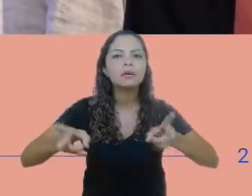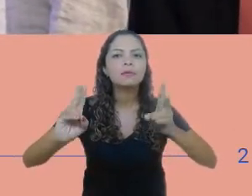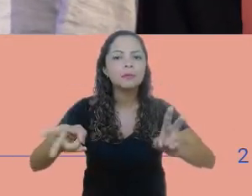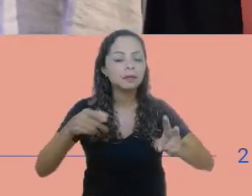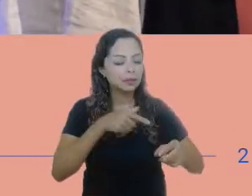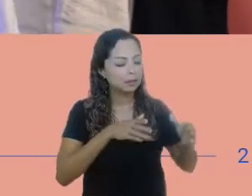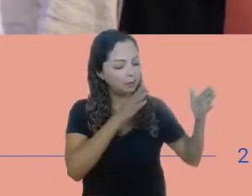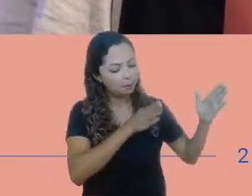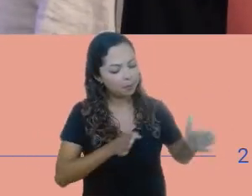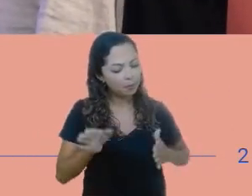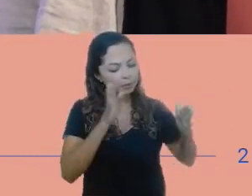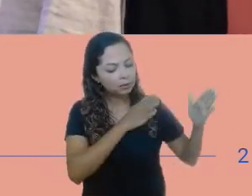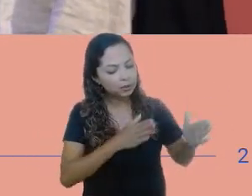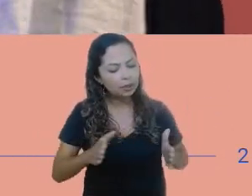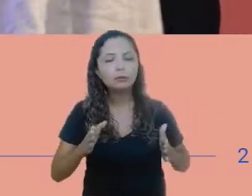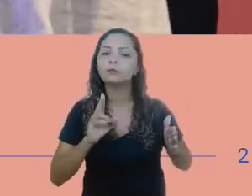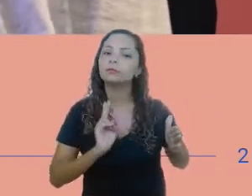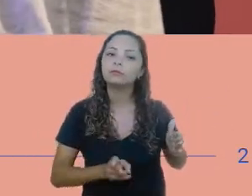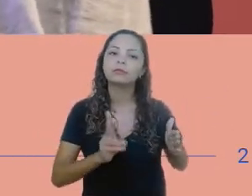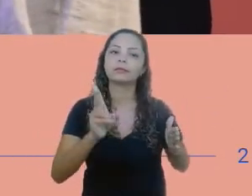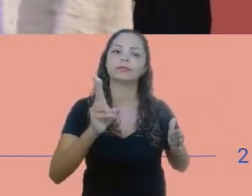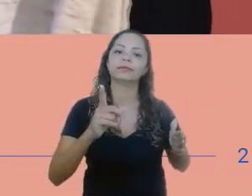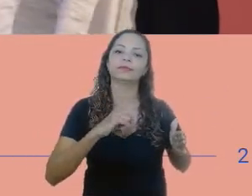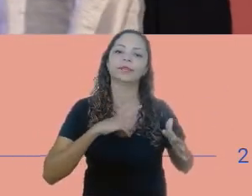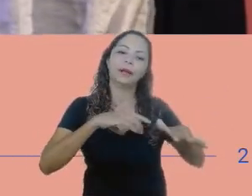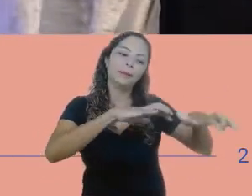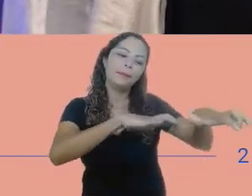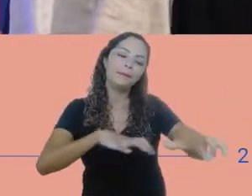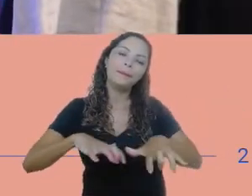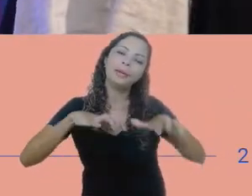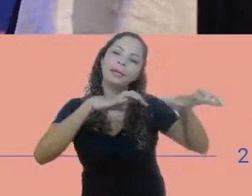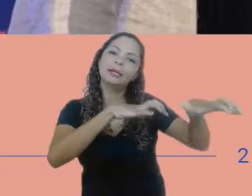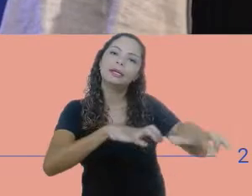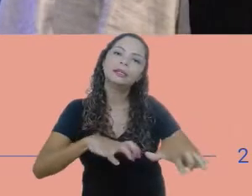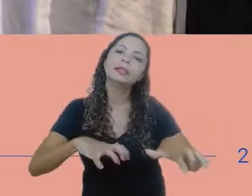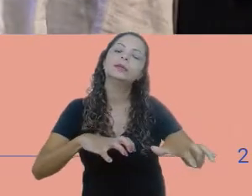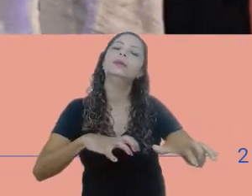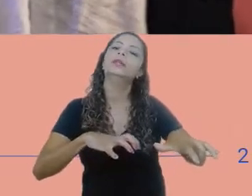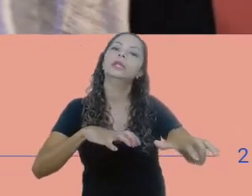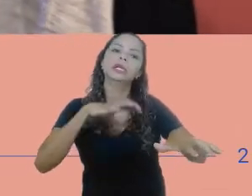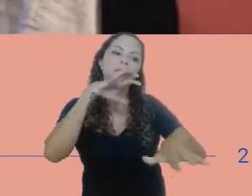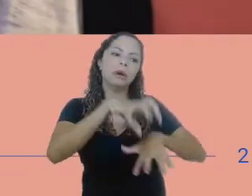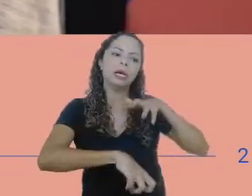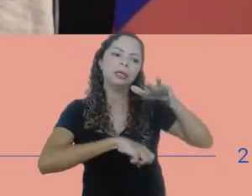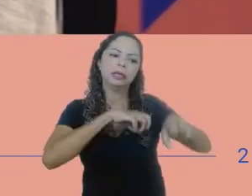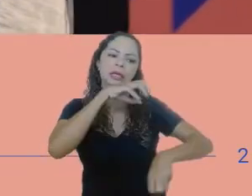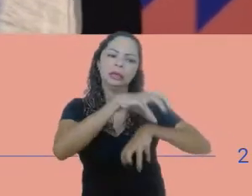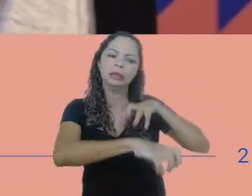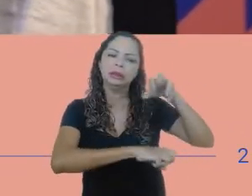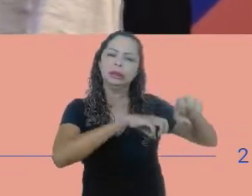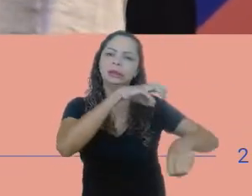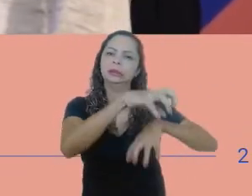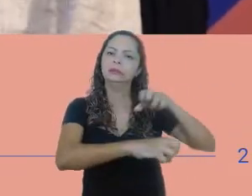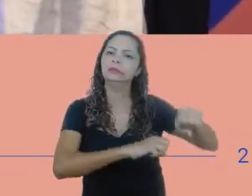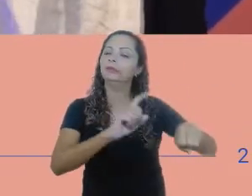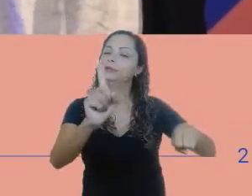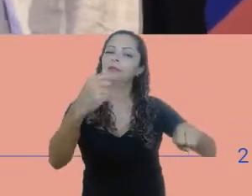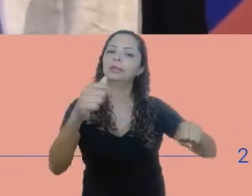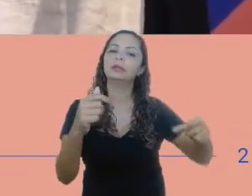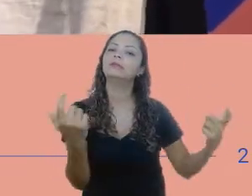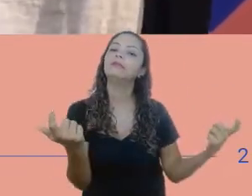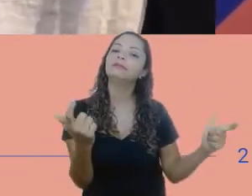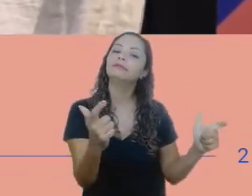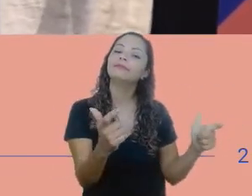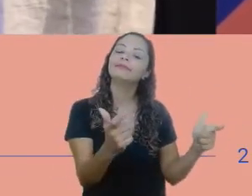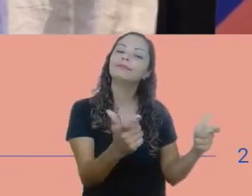novamente e aí a mineração vai acabar sendo reduzida você consegue desenvolver o seu negócio sem